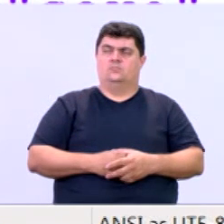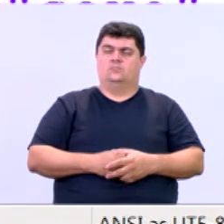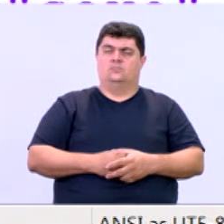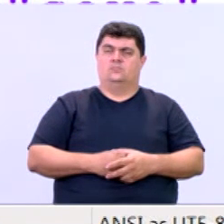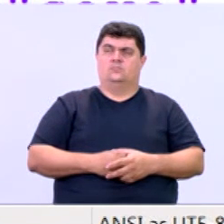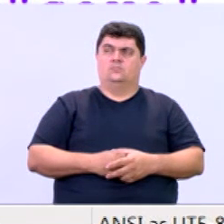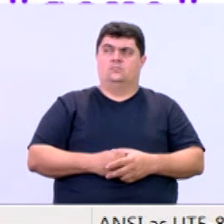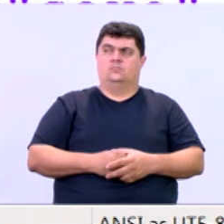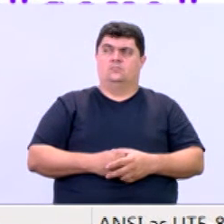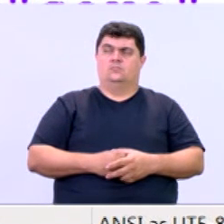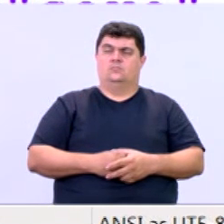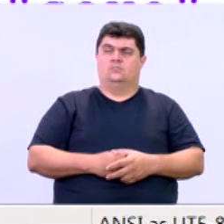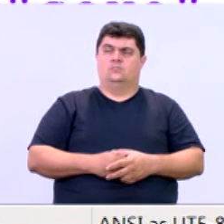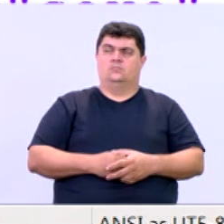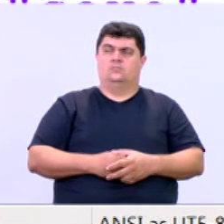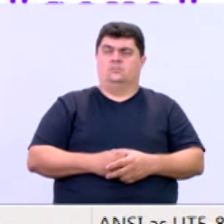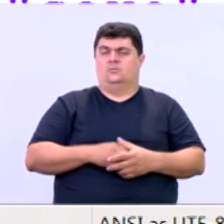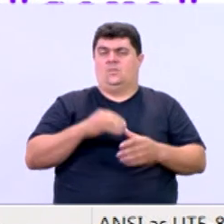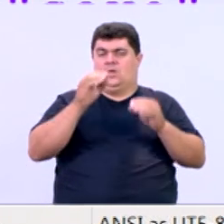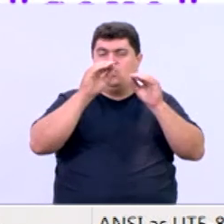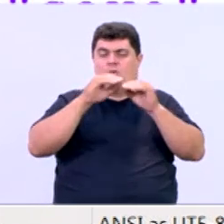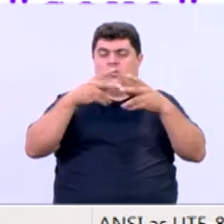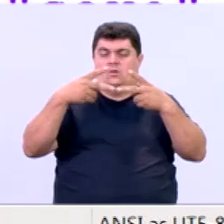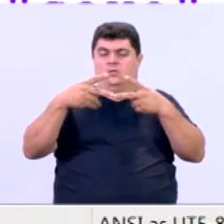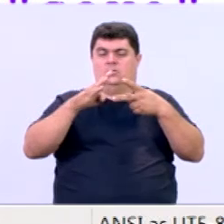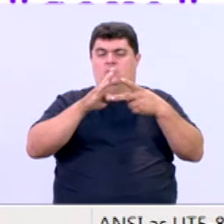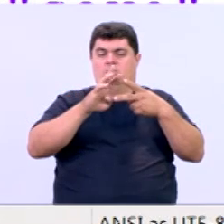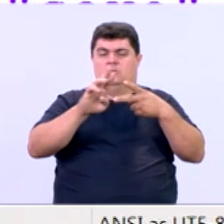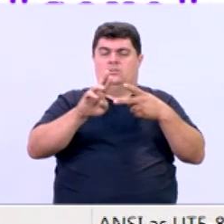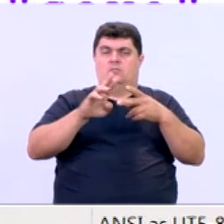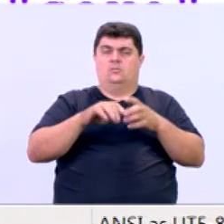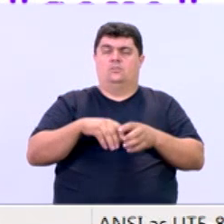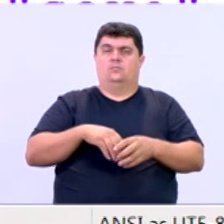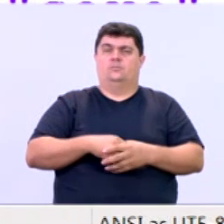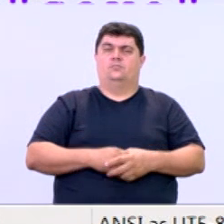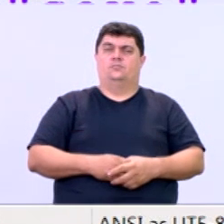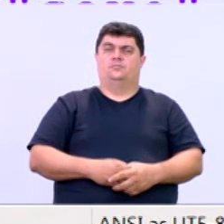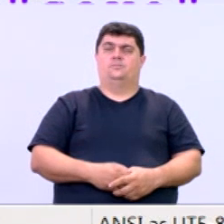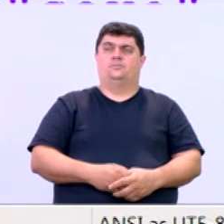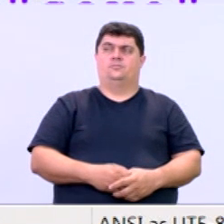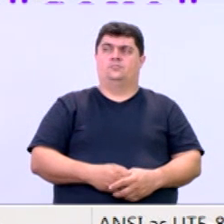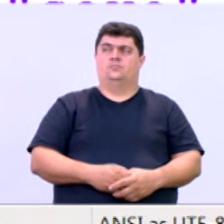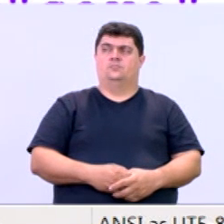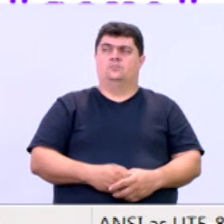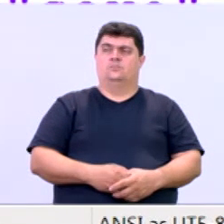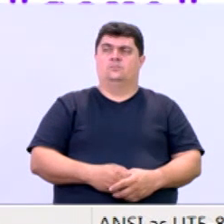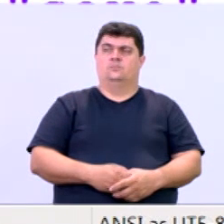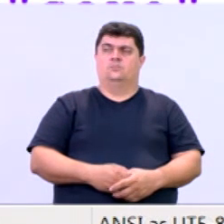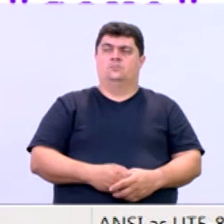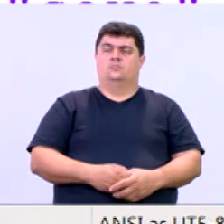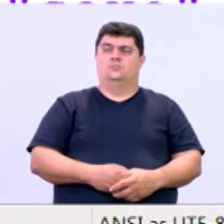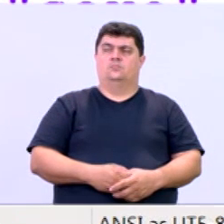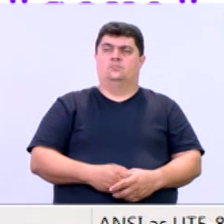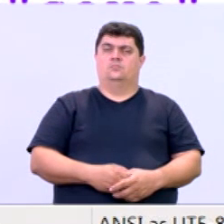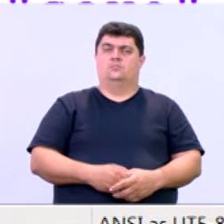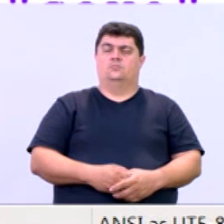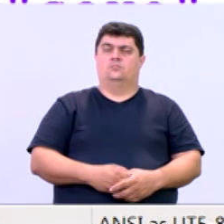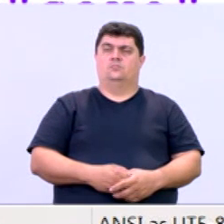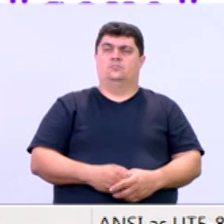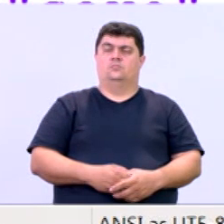o BR, tá? Cadê a tag de fechamento aqui?